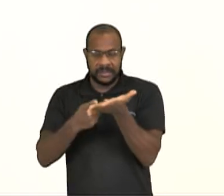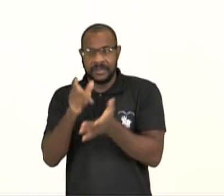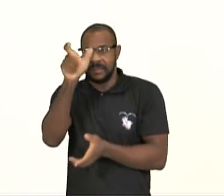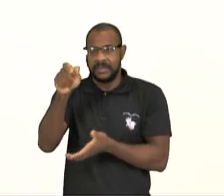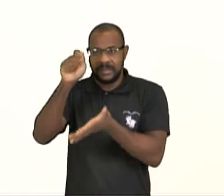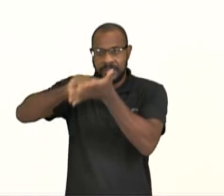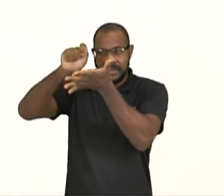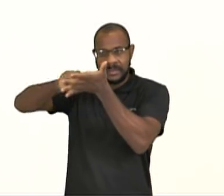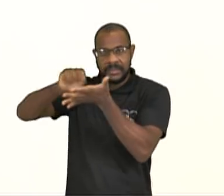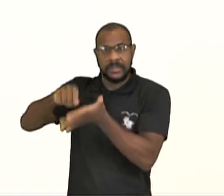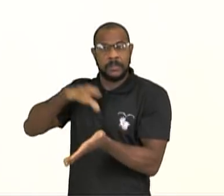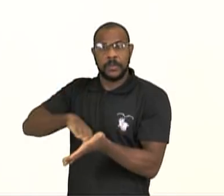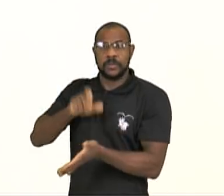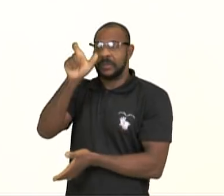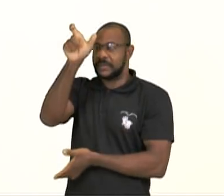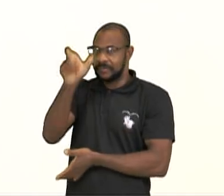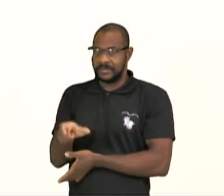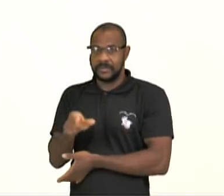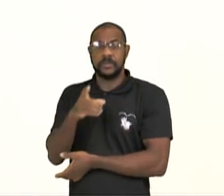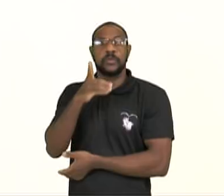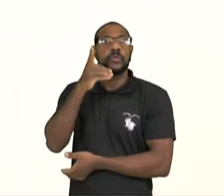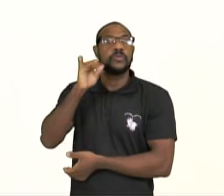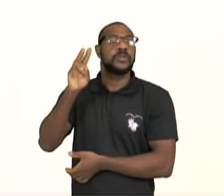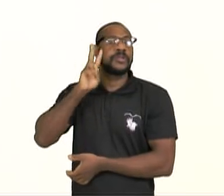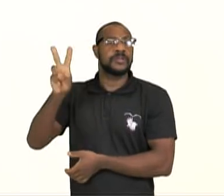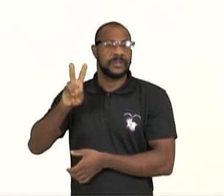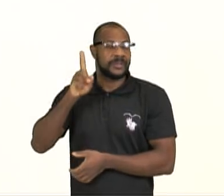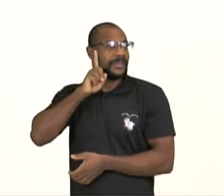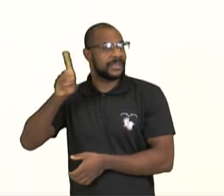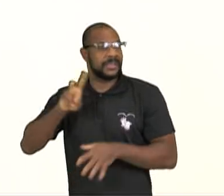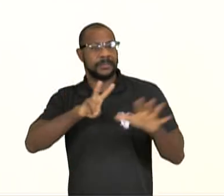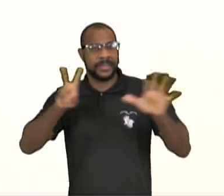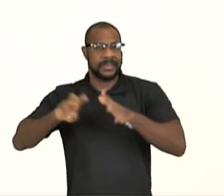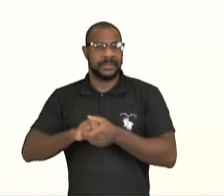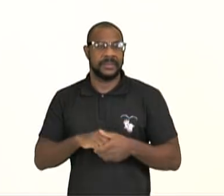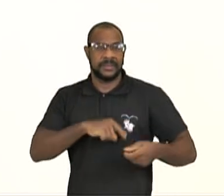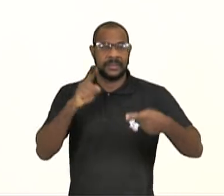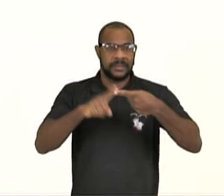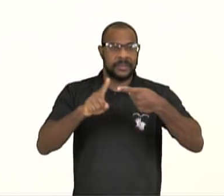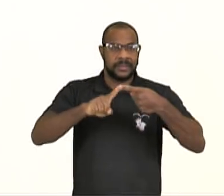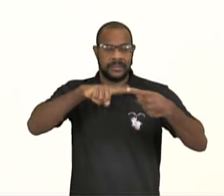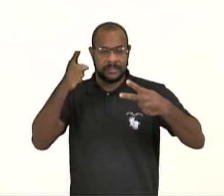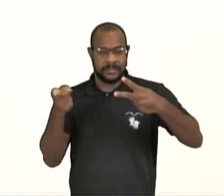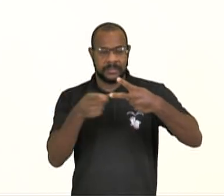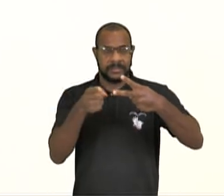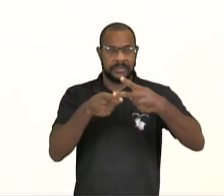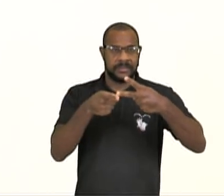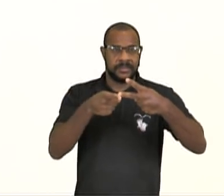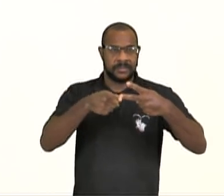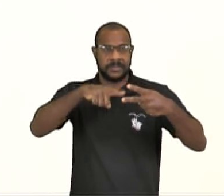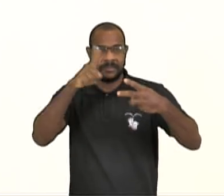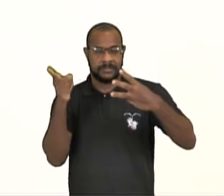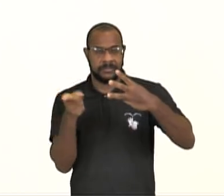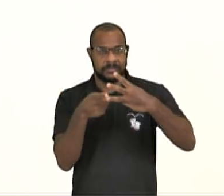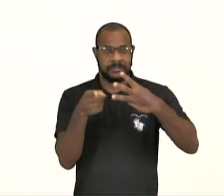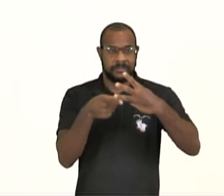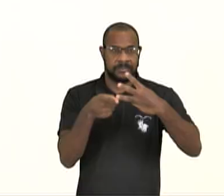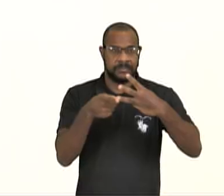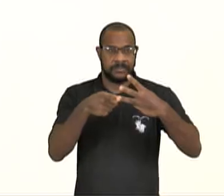seu caderno, eu quero que você copie os dias da semana. Sunday, Monday,